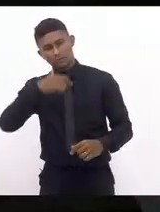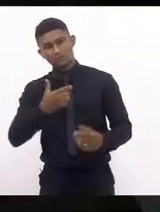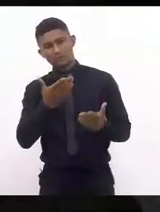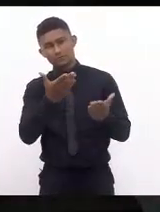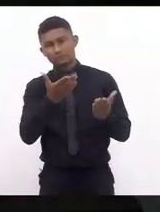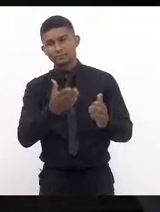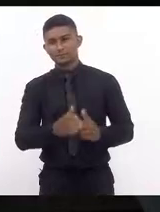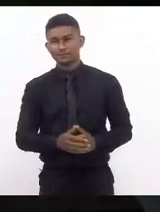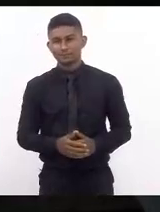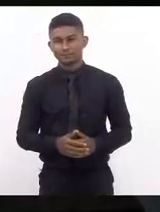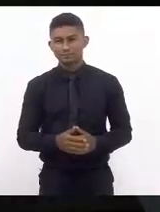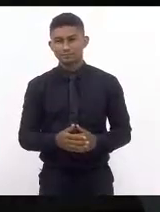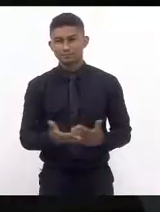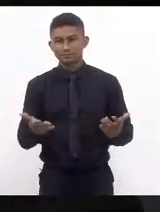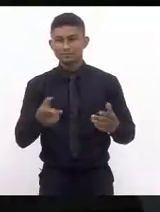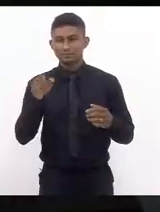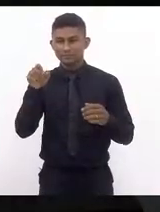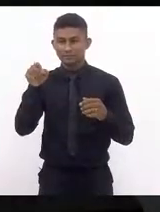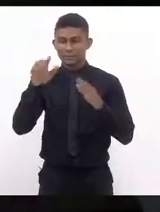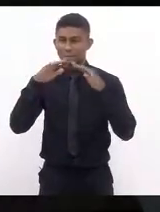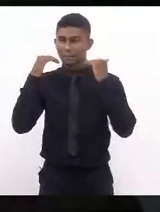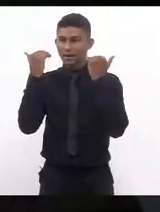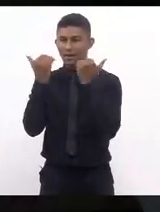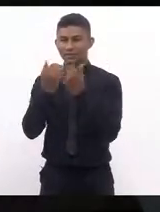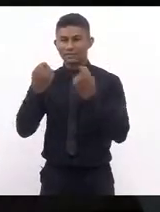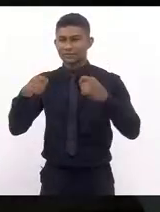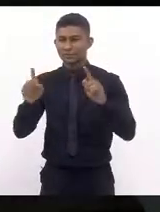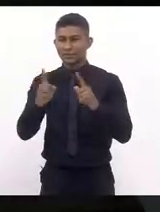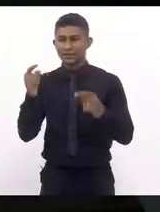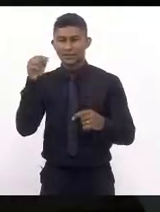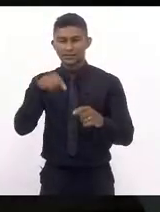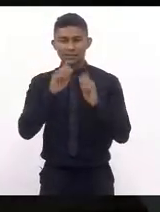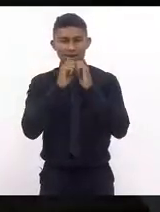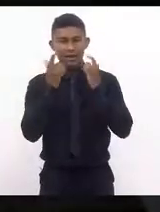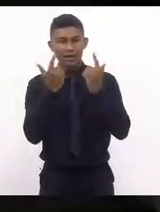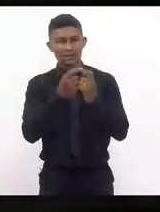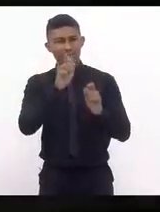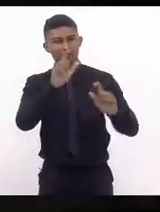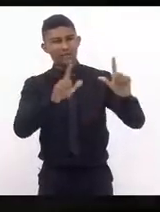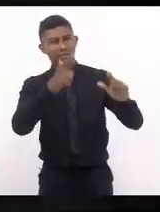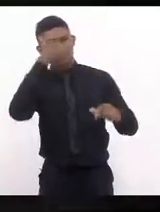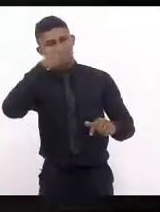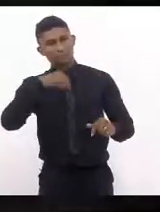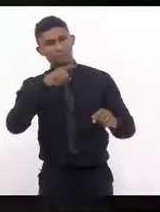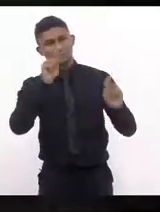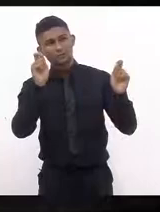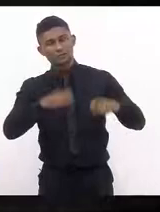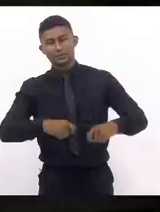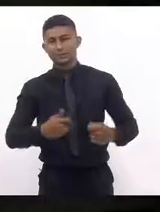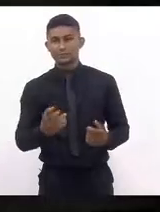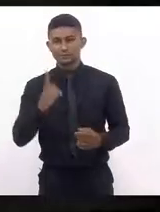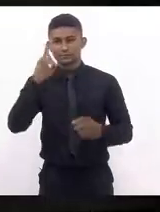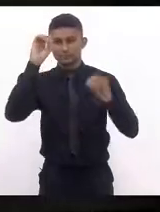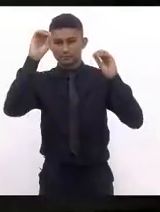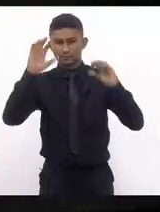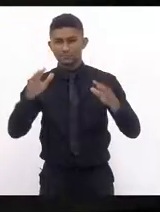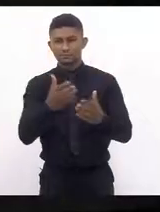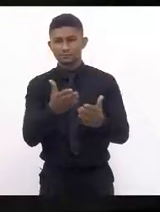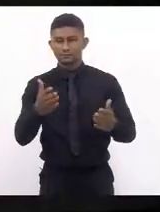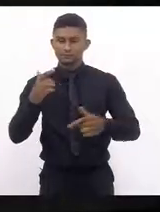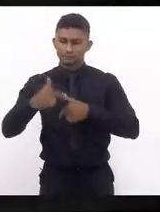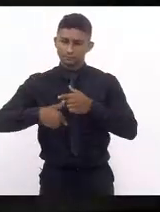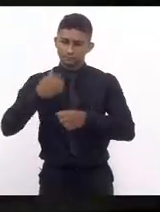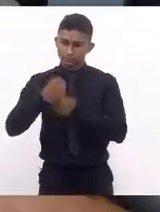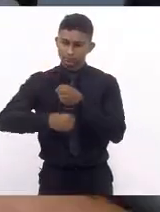não preciso mais é o Maracanã eu venho aqui alerj e apareço no telão Muito obrigado a Deus abençoe vocês e vamos